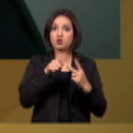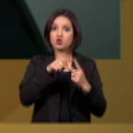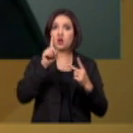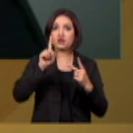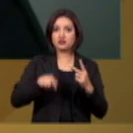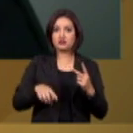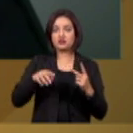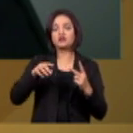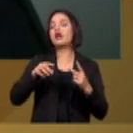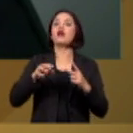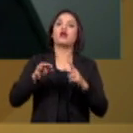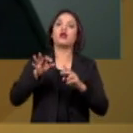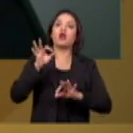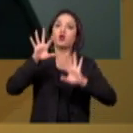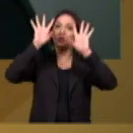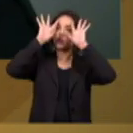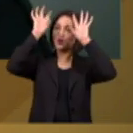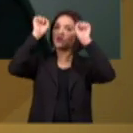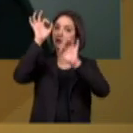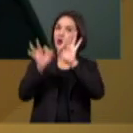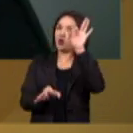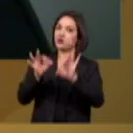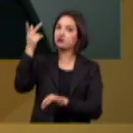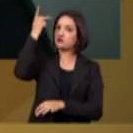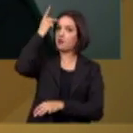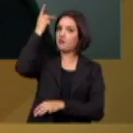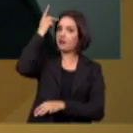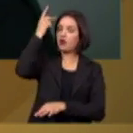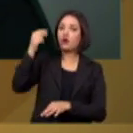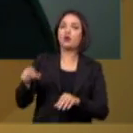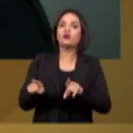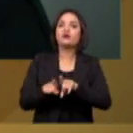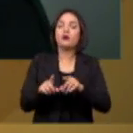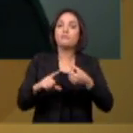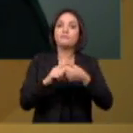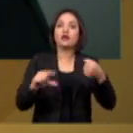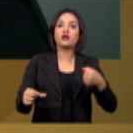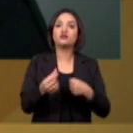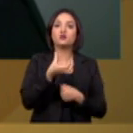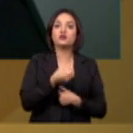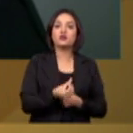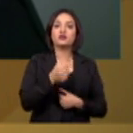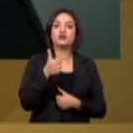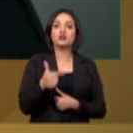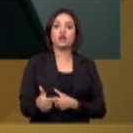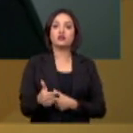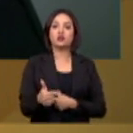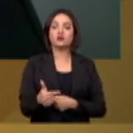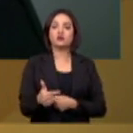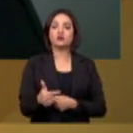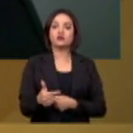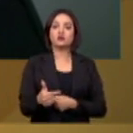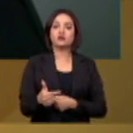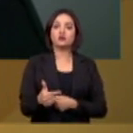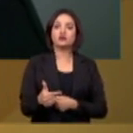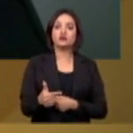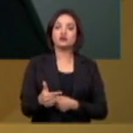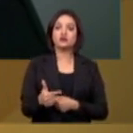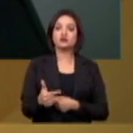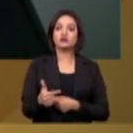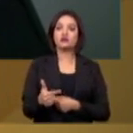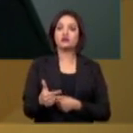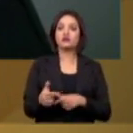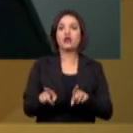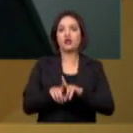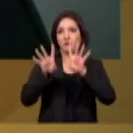do tribunal de justiça de são paulo bem como o artigo 62 da posição daquela